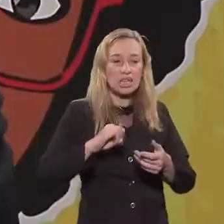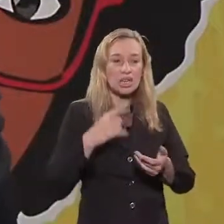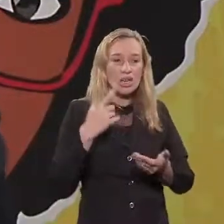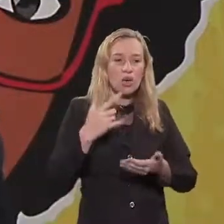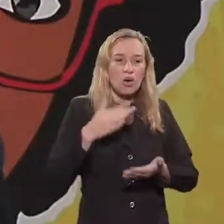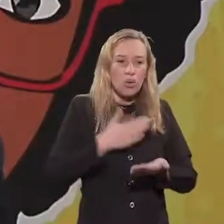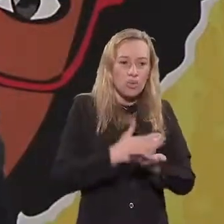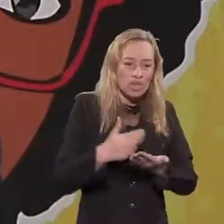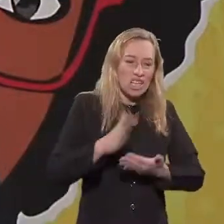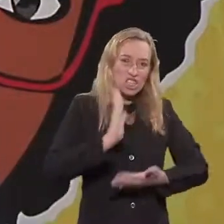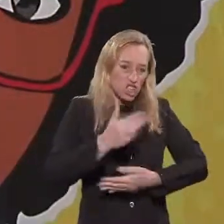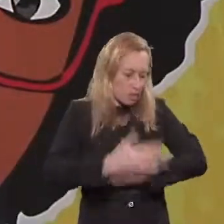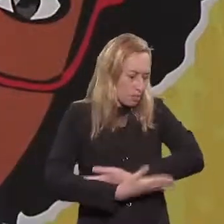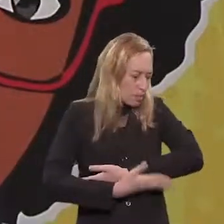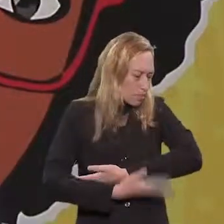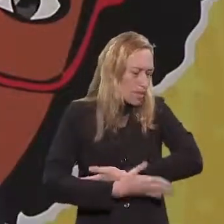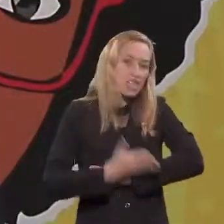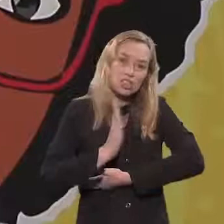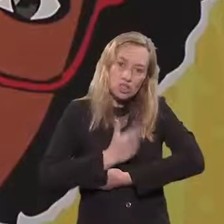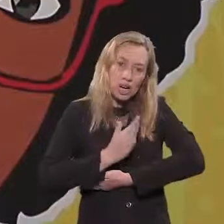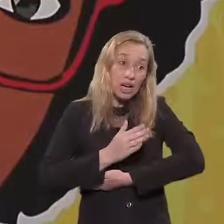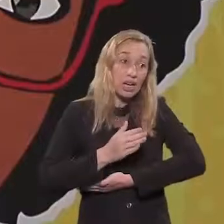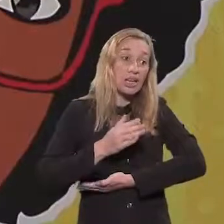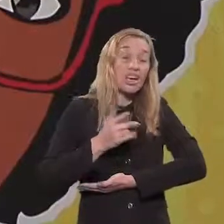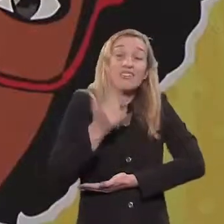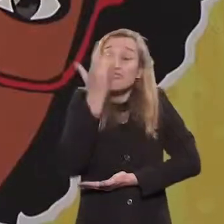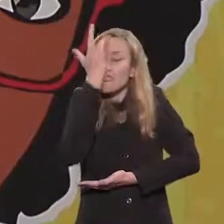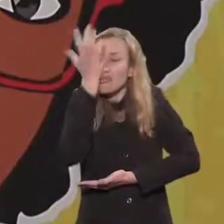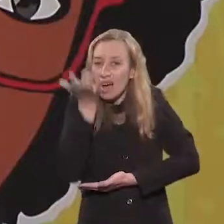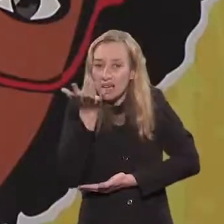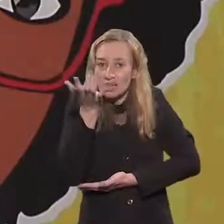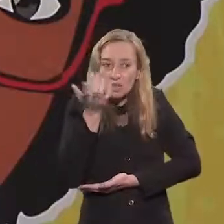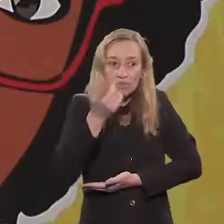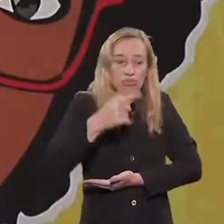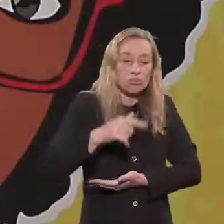começa a diagnosticar cedinho, como bebê, por exemplo, alguns pequenos